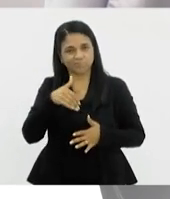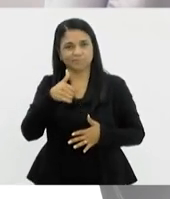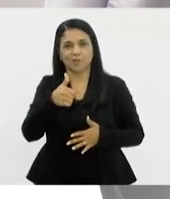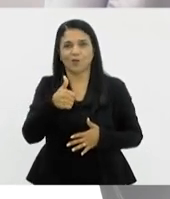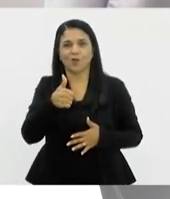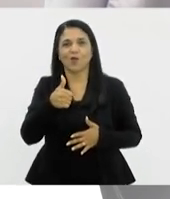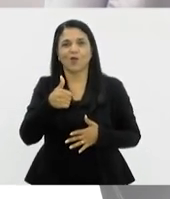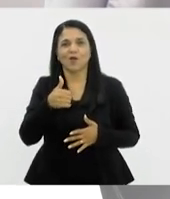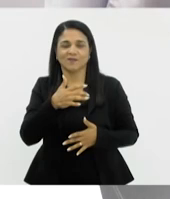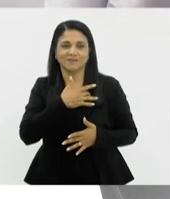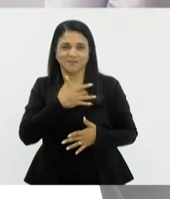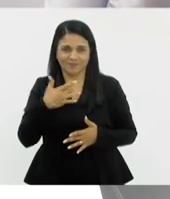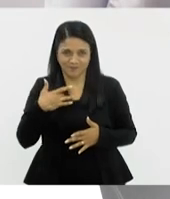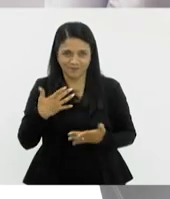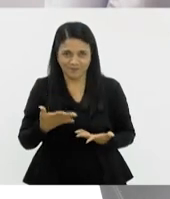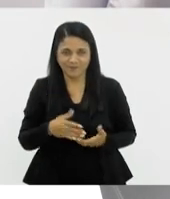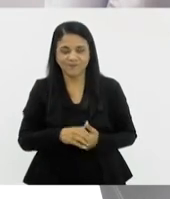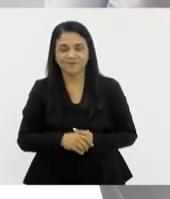crossfit.